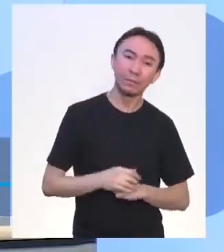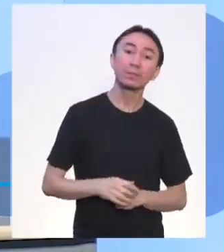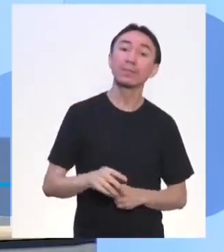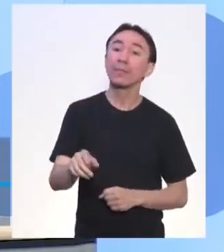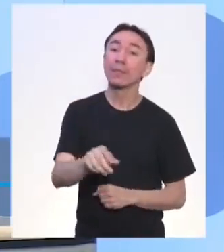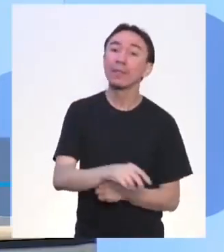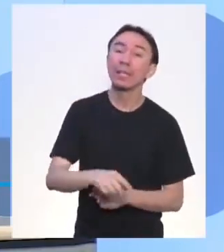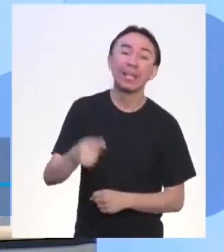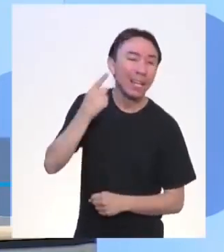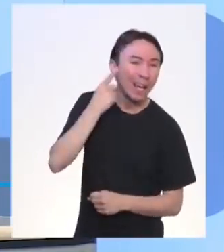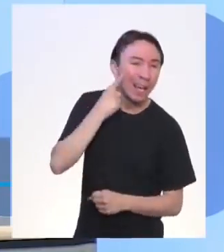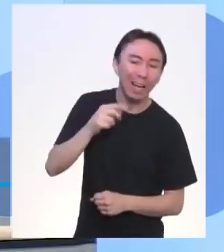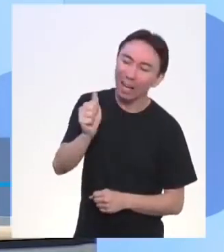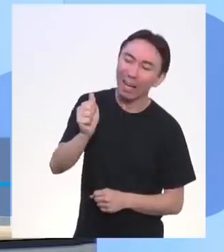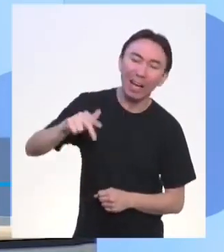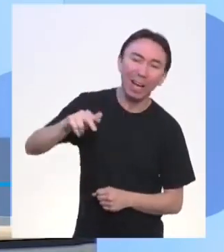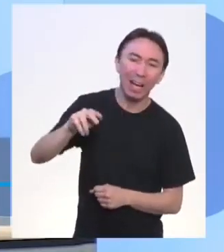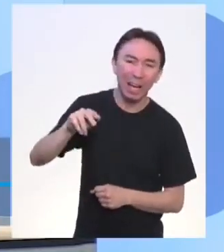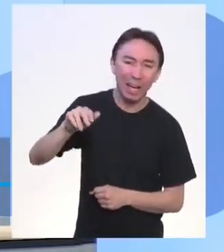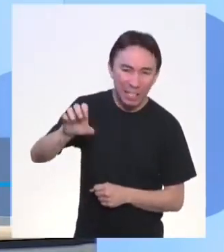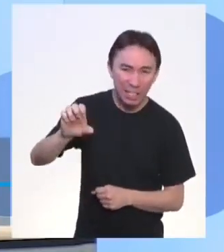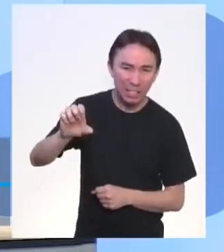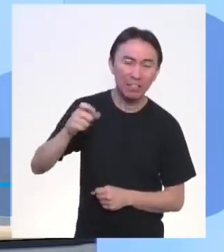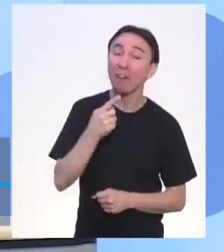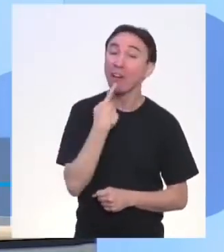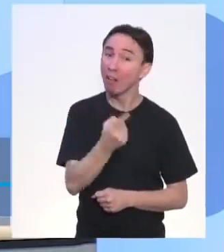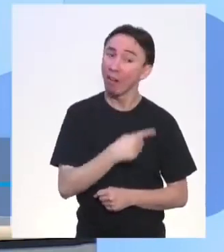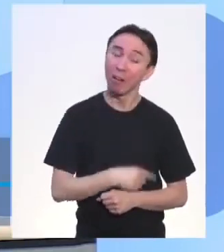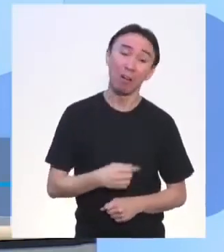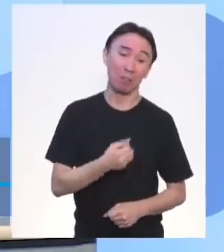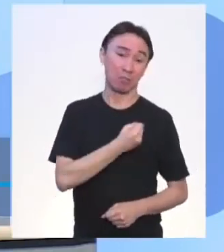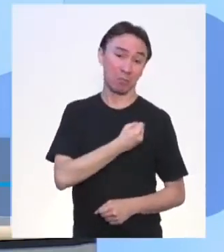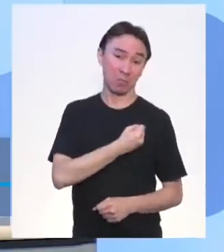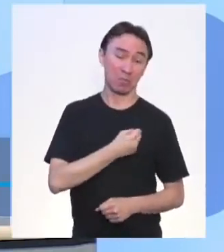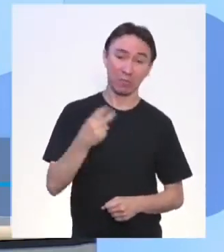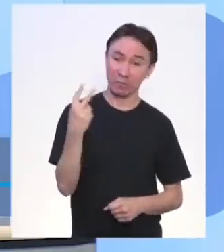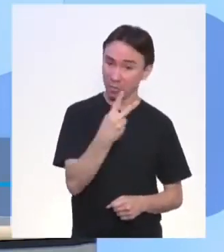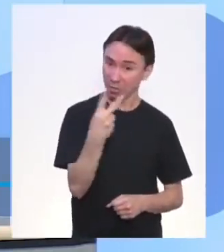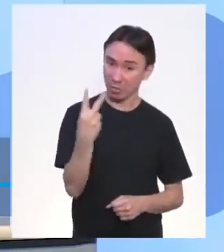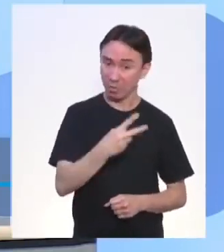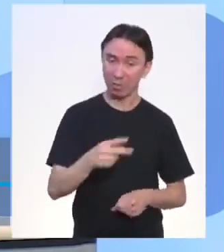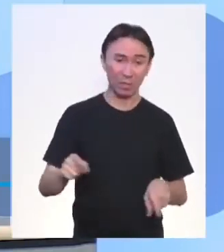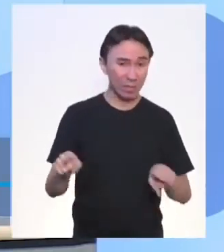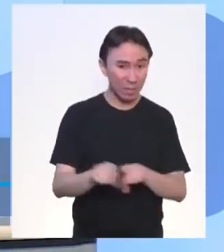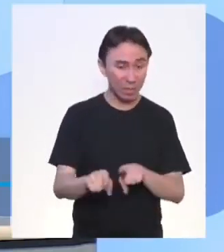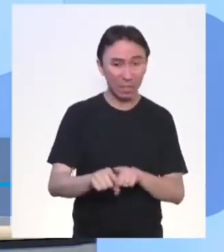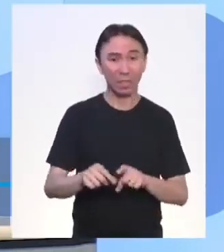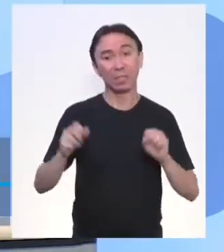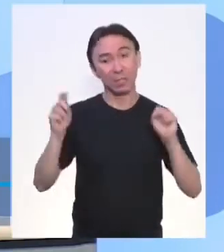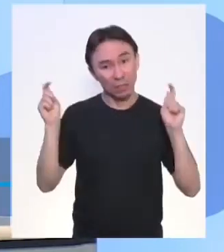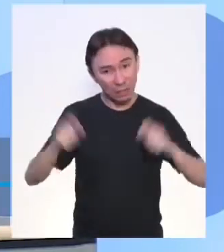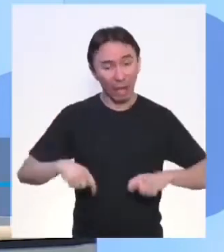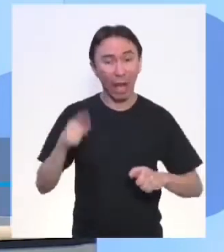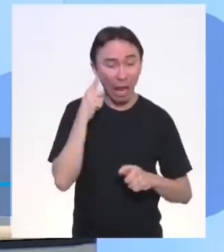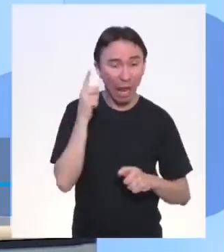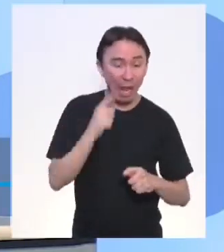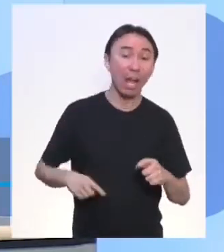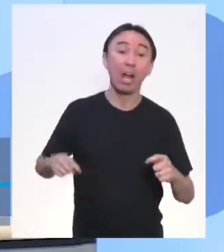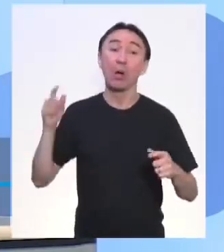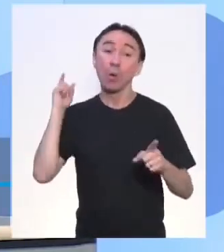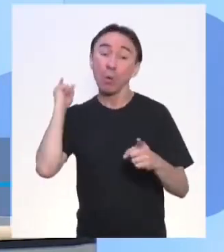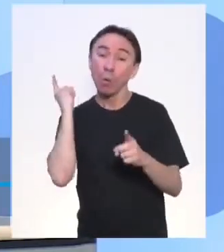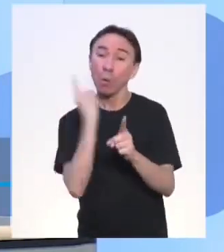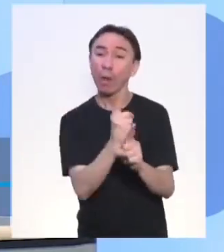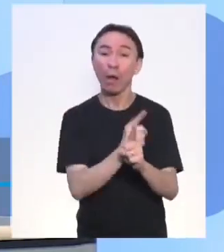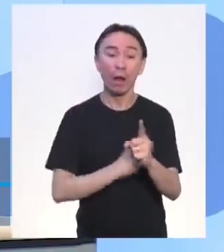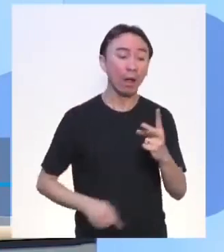diz 22, tá? A professora Zuleika diz assim, ó, podemos localizar também a raiz quadrada na diagonal da tabela. Bacana, né? Tá? E a